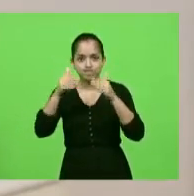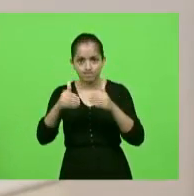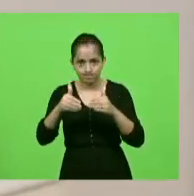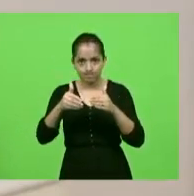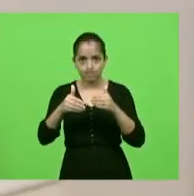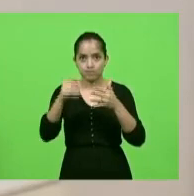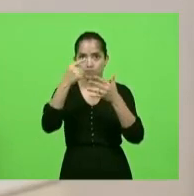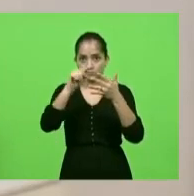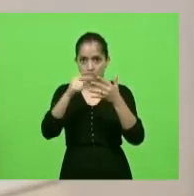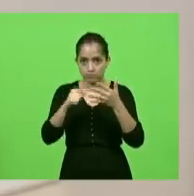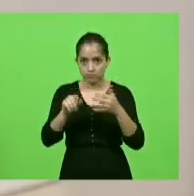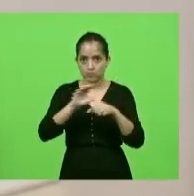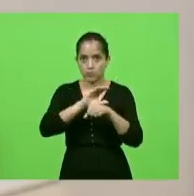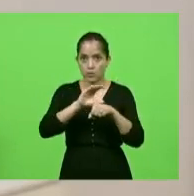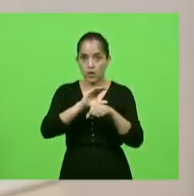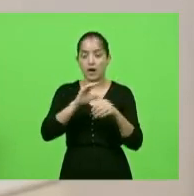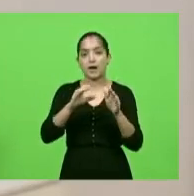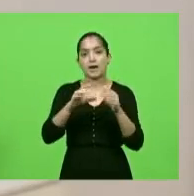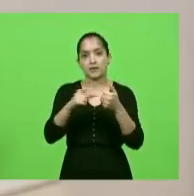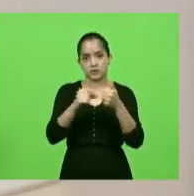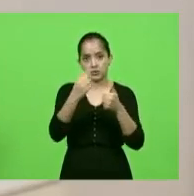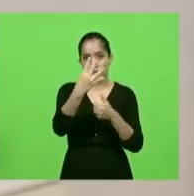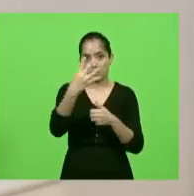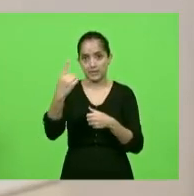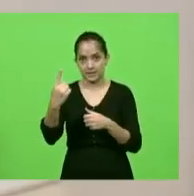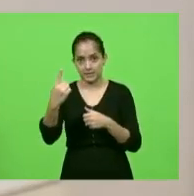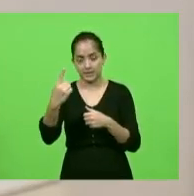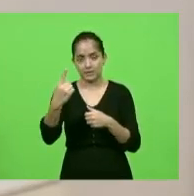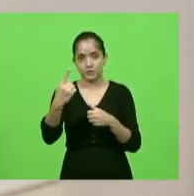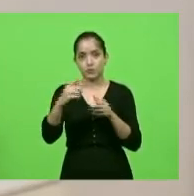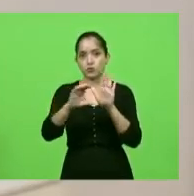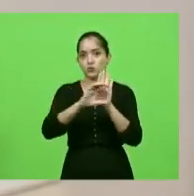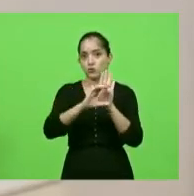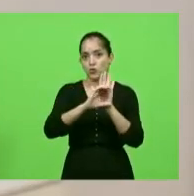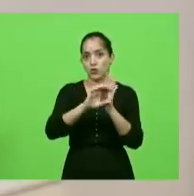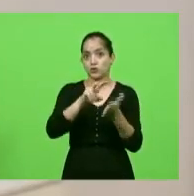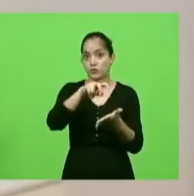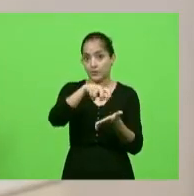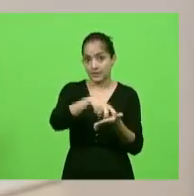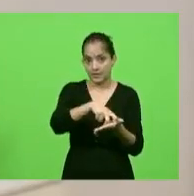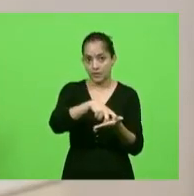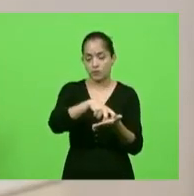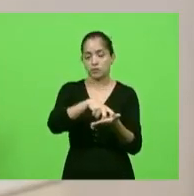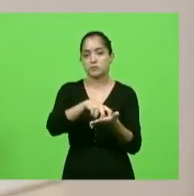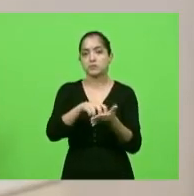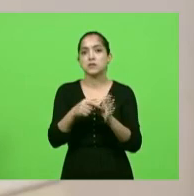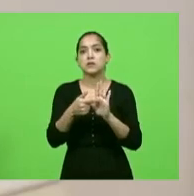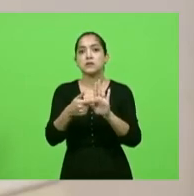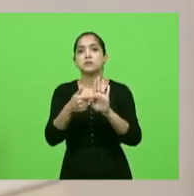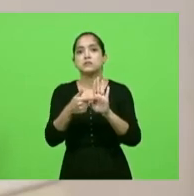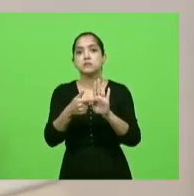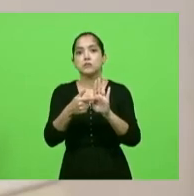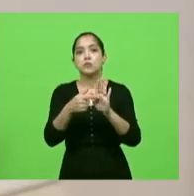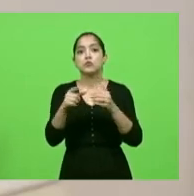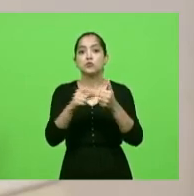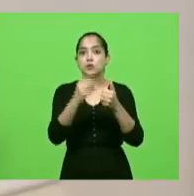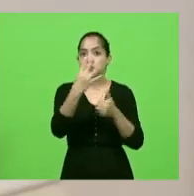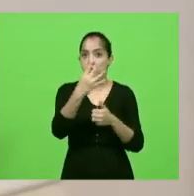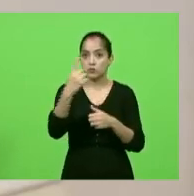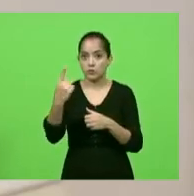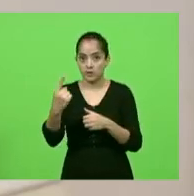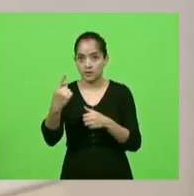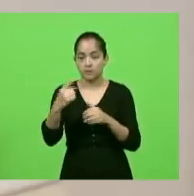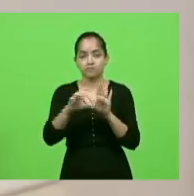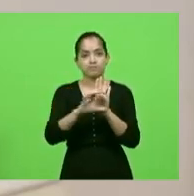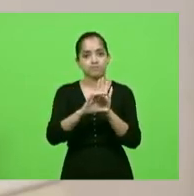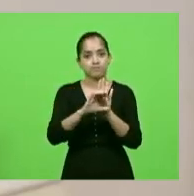artigo 41 do Código de Processo Penal. No ponto, confira-se o teor do artigo 41 deste